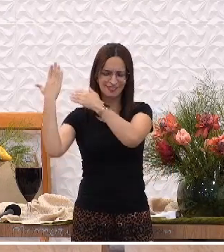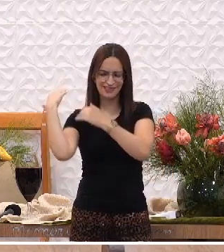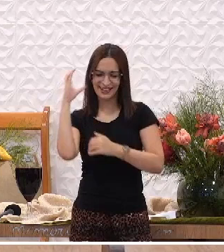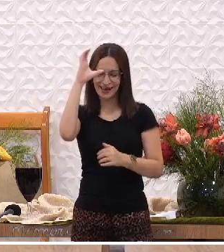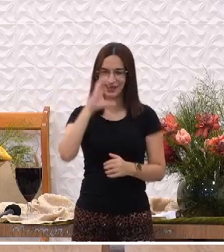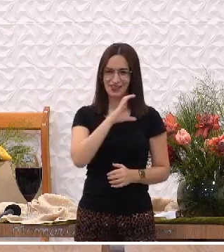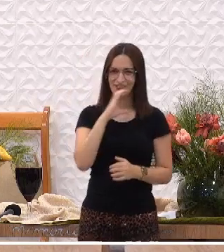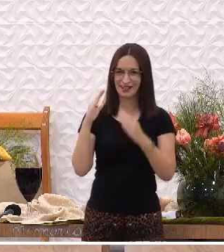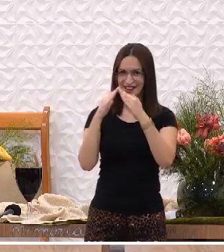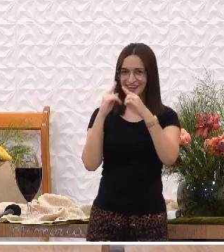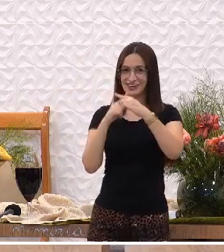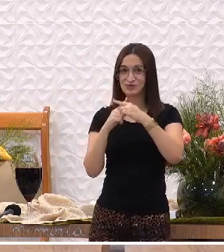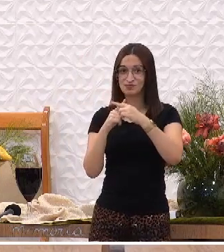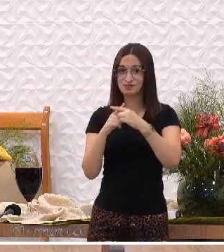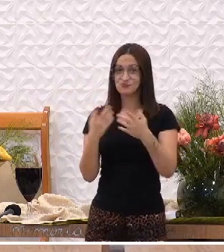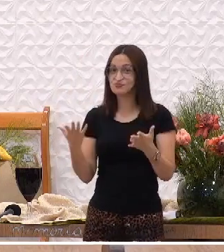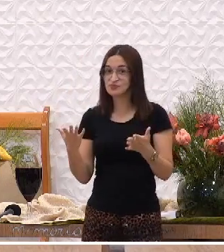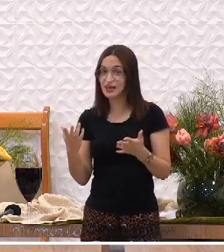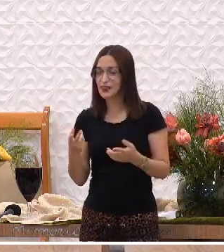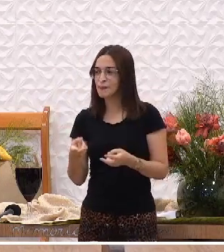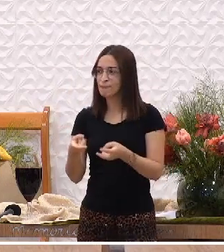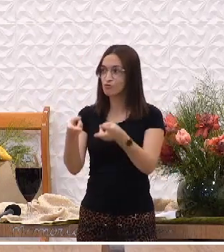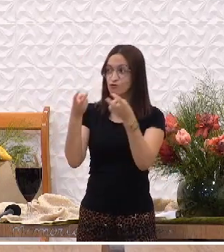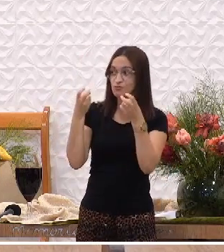Eu não sei se dá para vocês lerem aí.